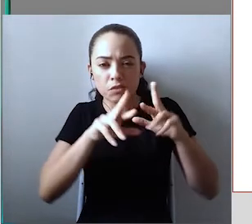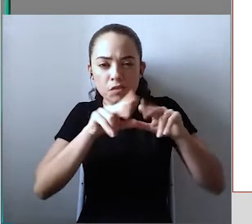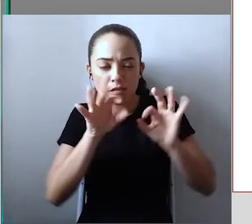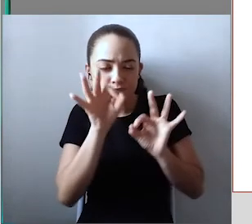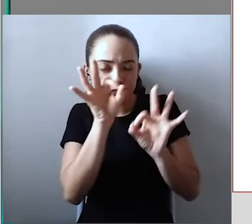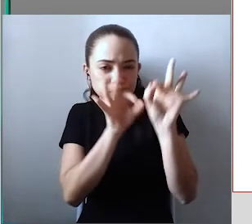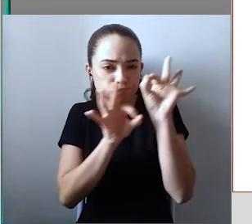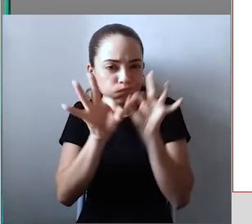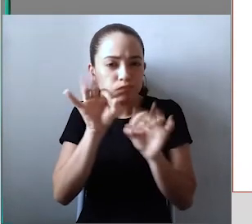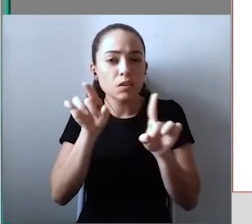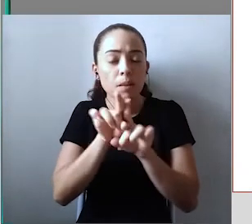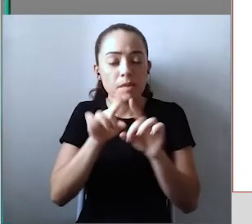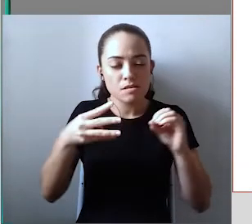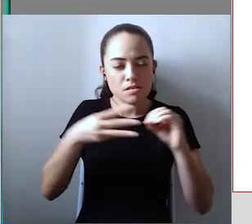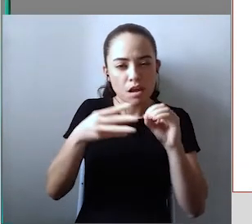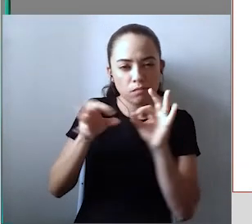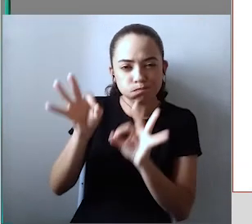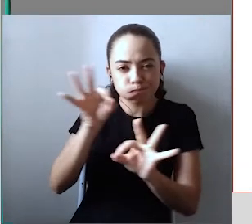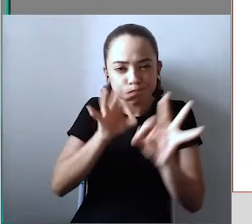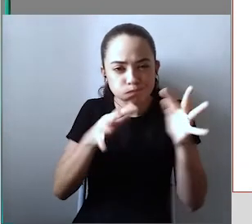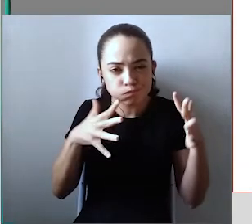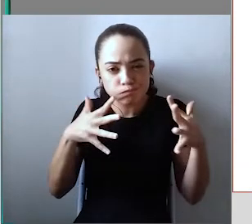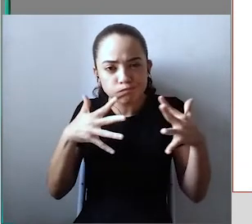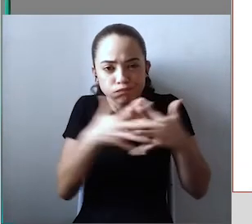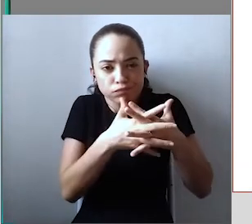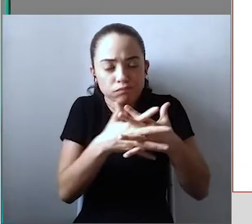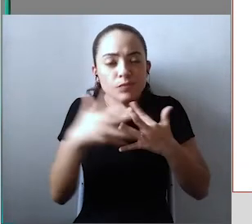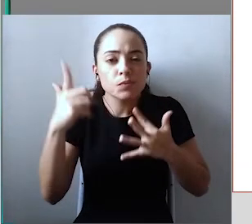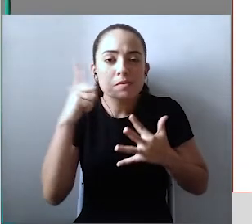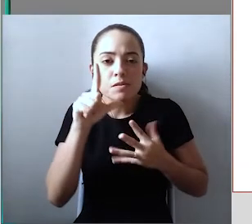esses e como essas células arrumaram-se dessa maneira.